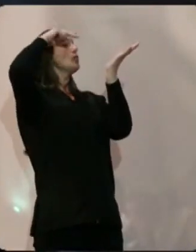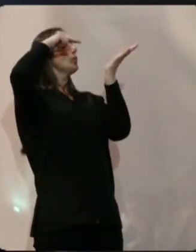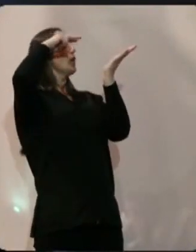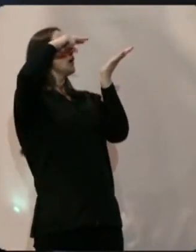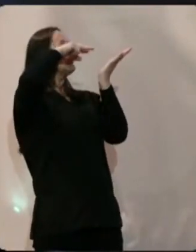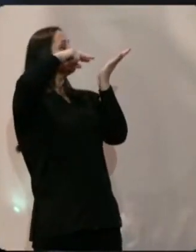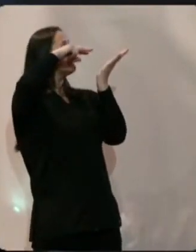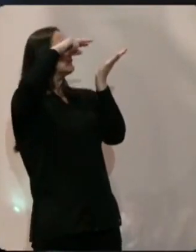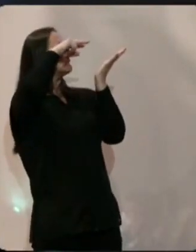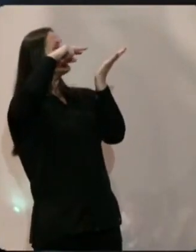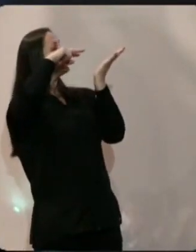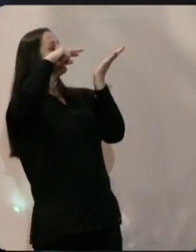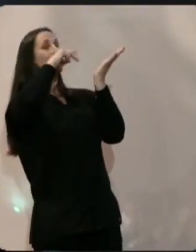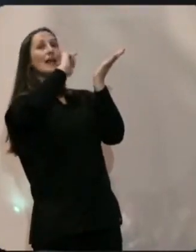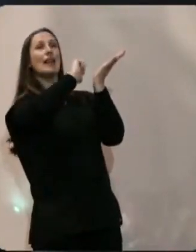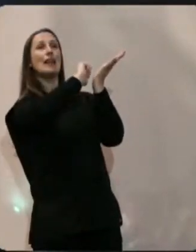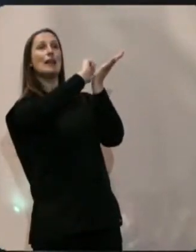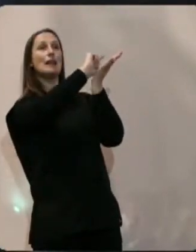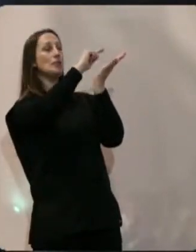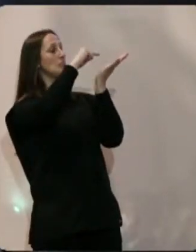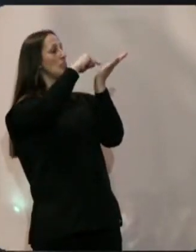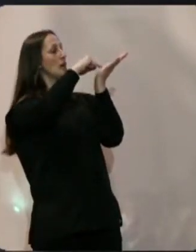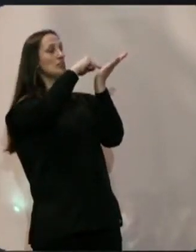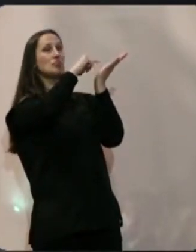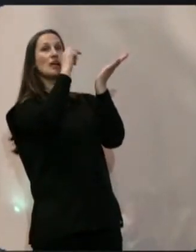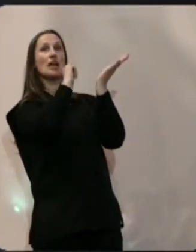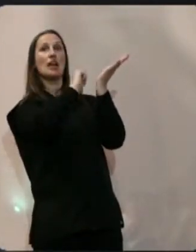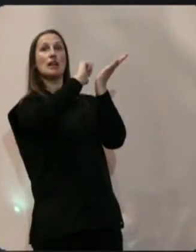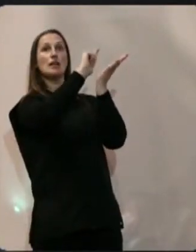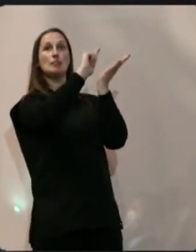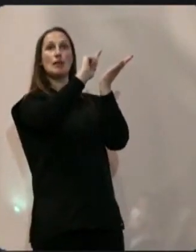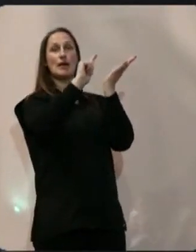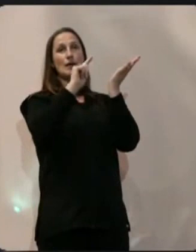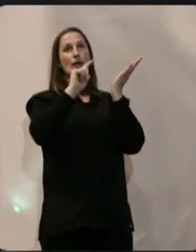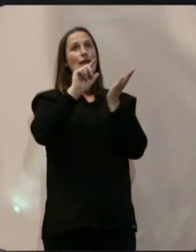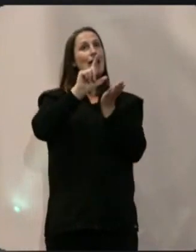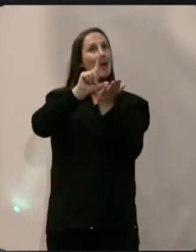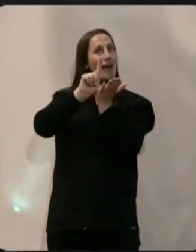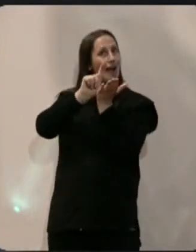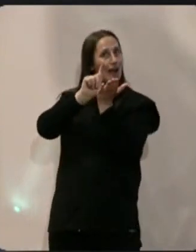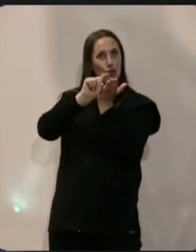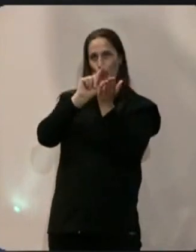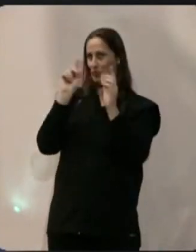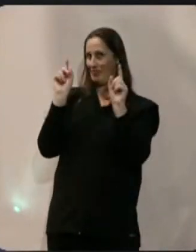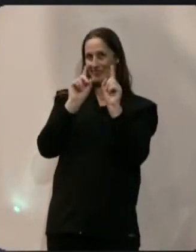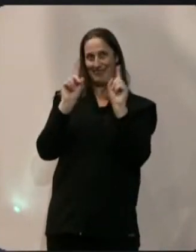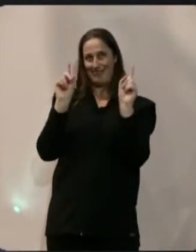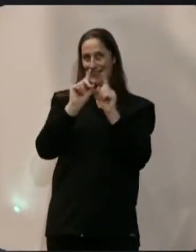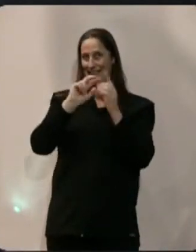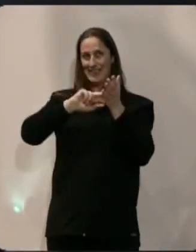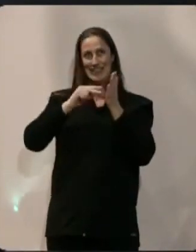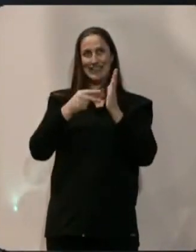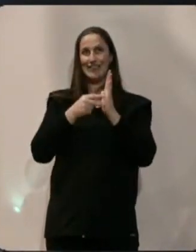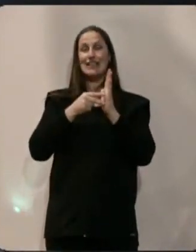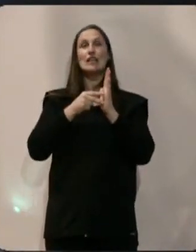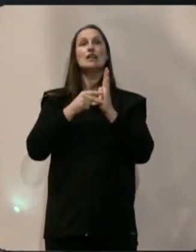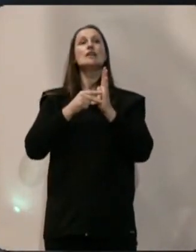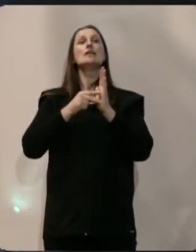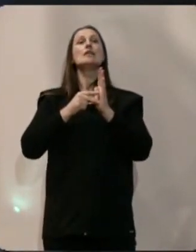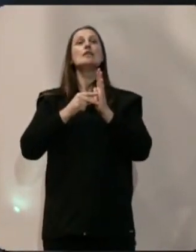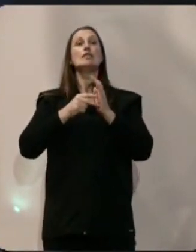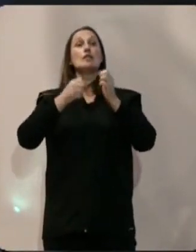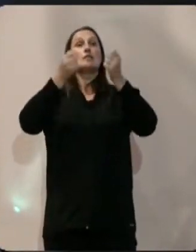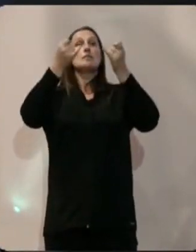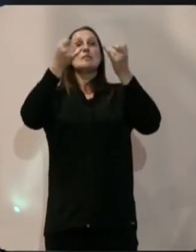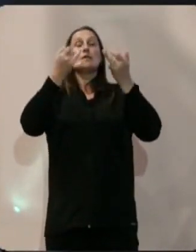sido lavadas, eu não estou falando de álcool gel não, viu? Eu estou falando de sangue de Jesus que